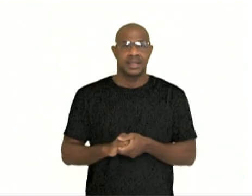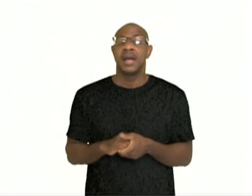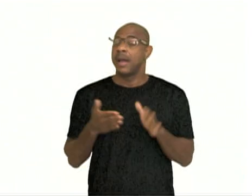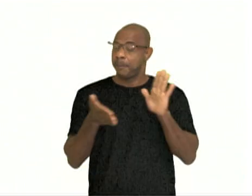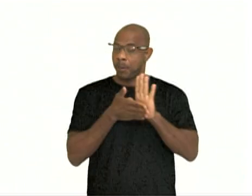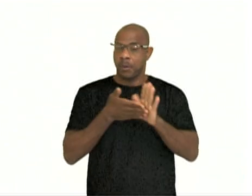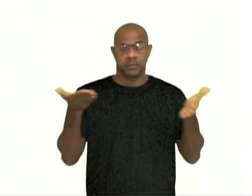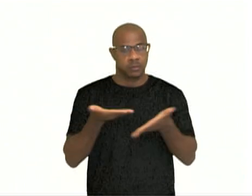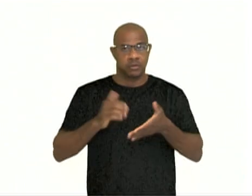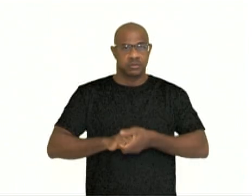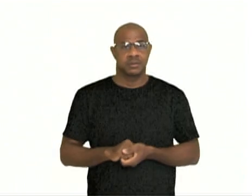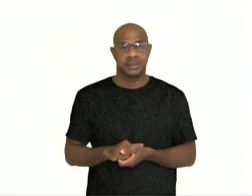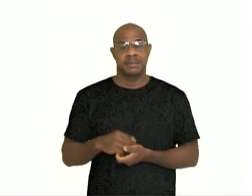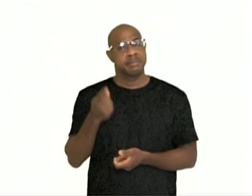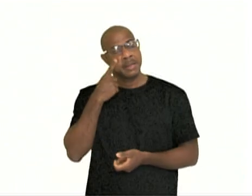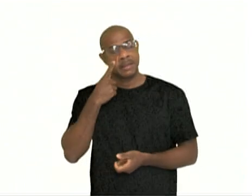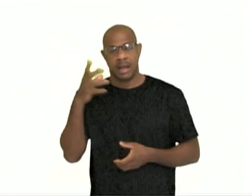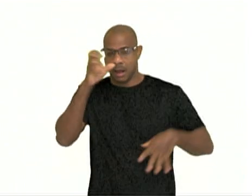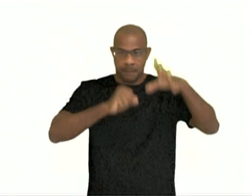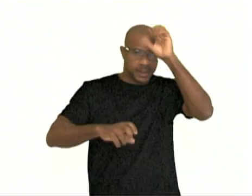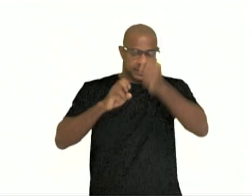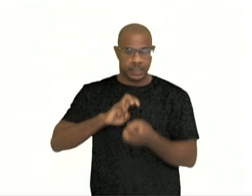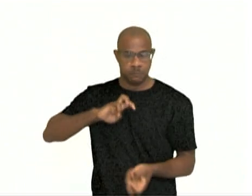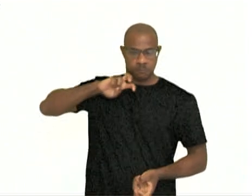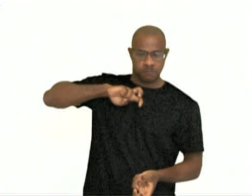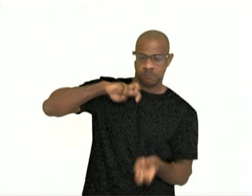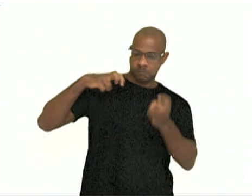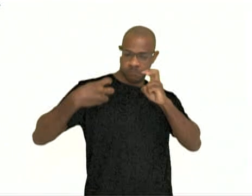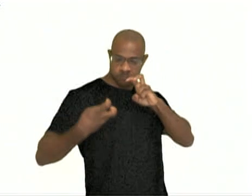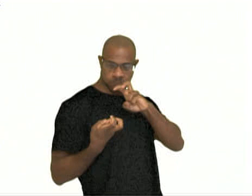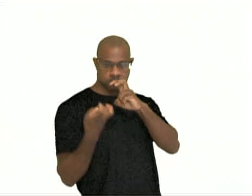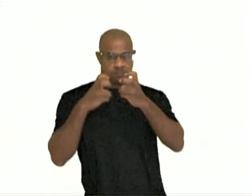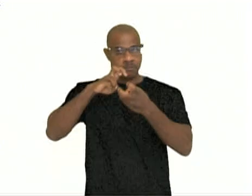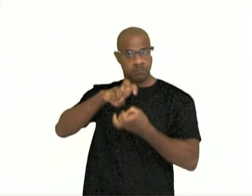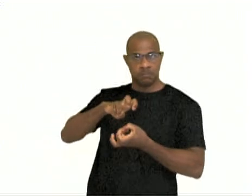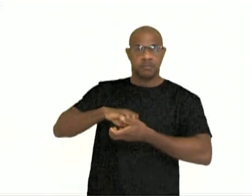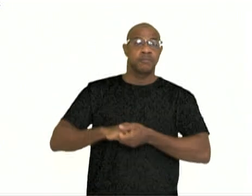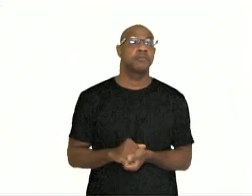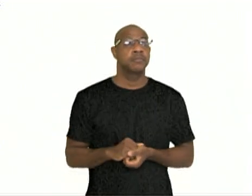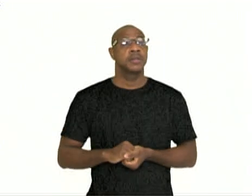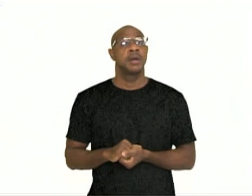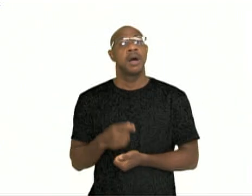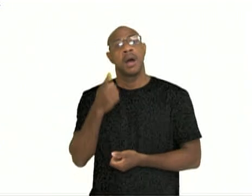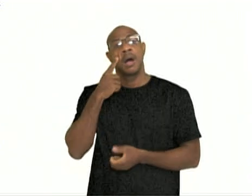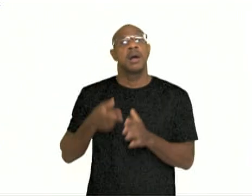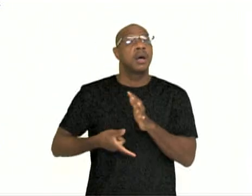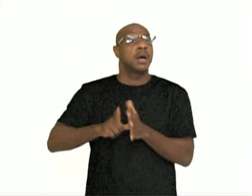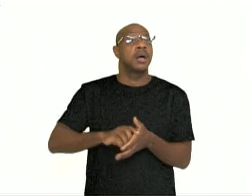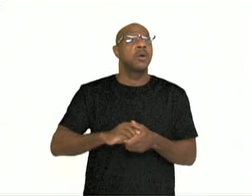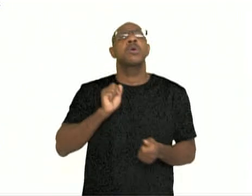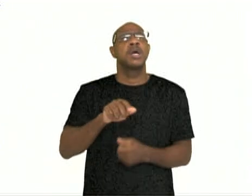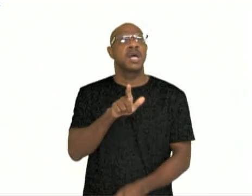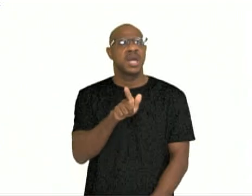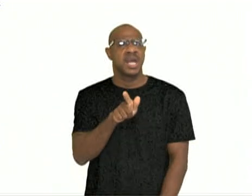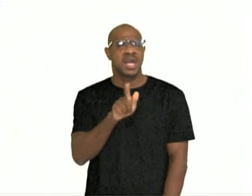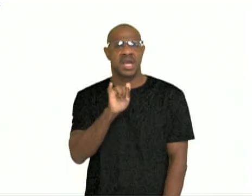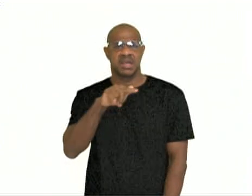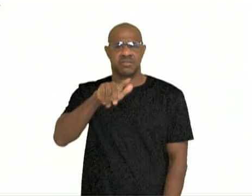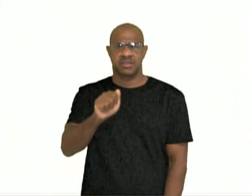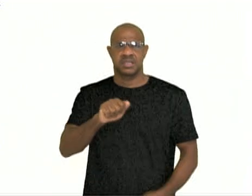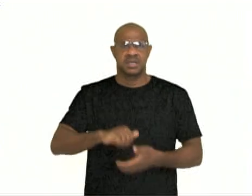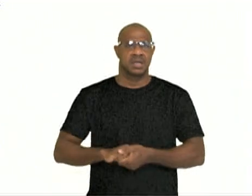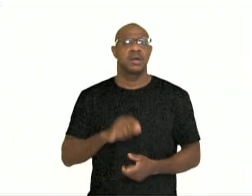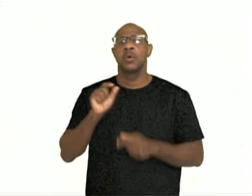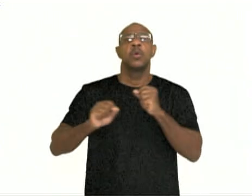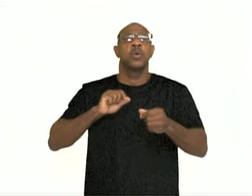proposta. Vamos tentar aprender a gingar, tá? Mas antes, vamos entender o que é a ginga, tá? Então,